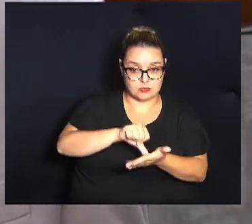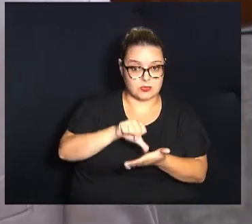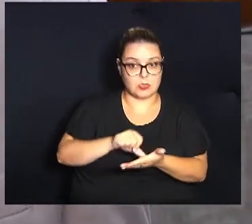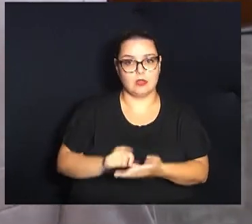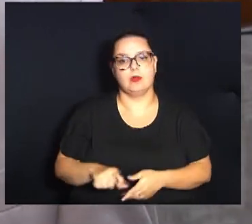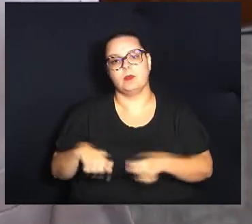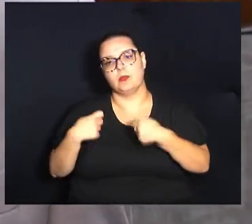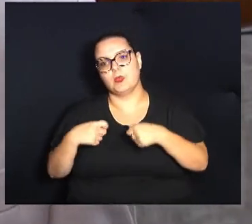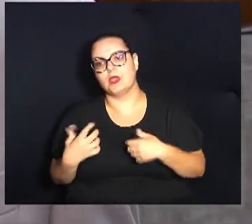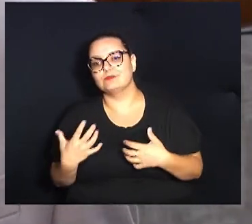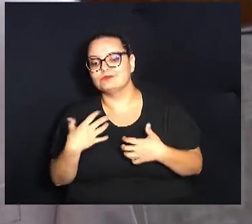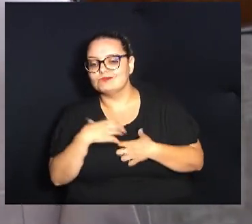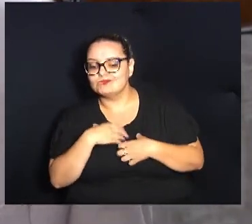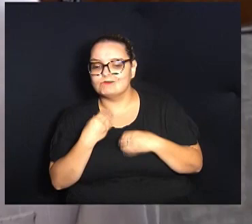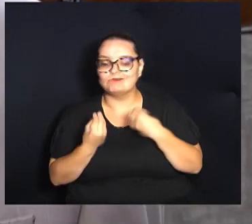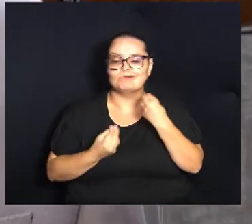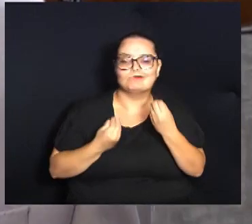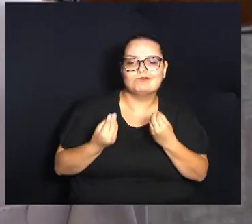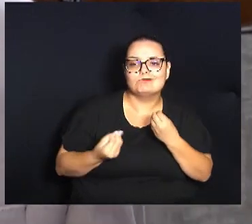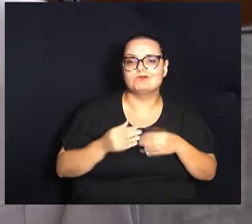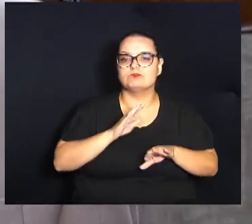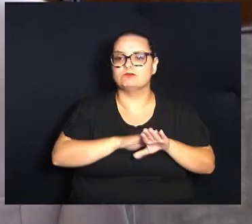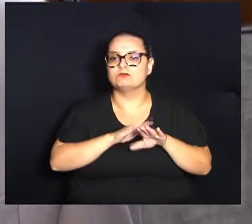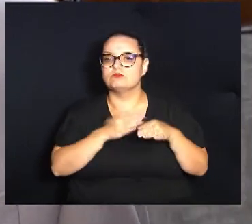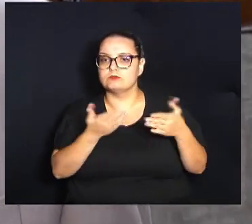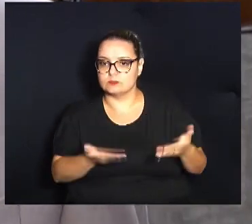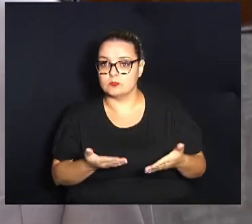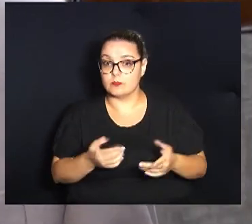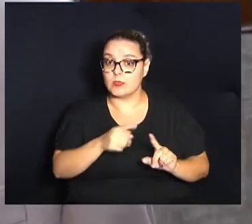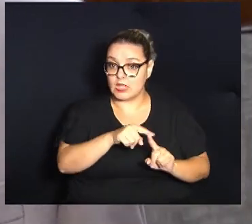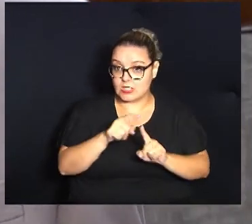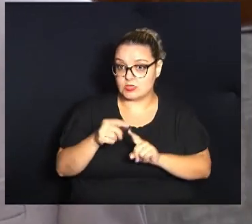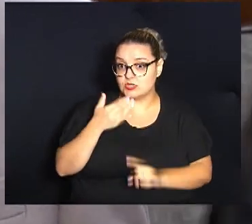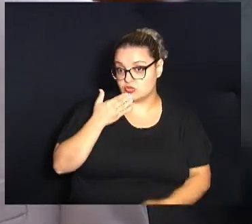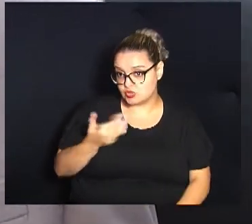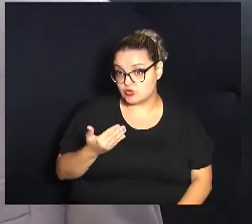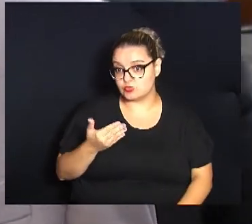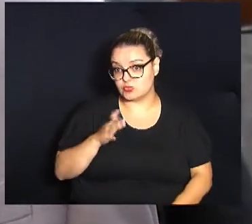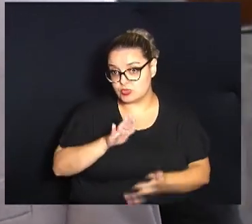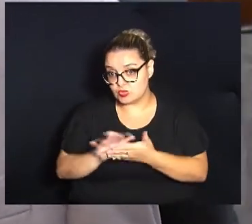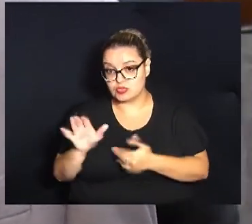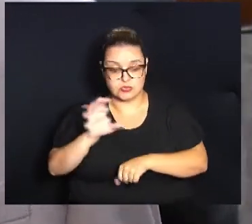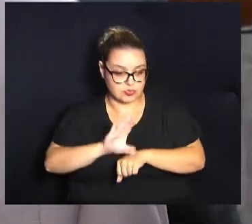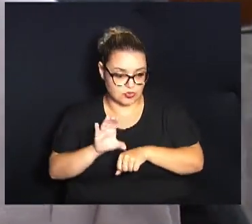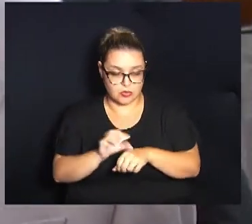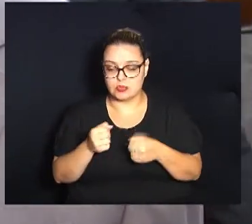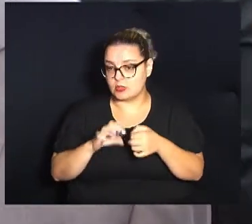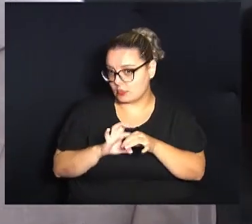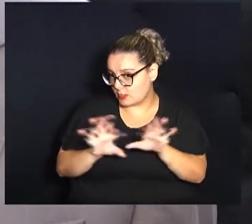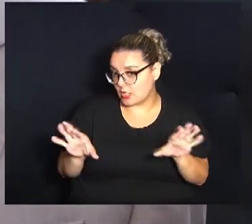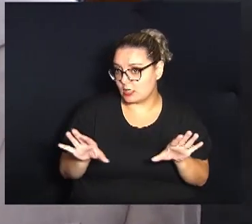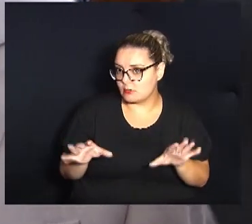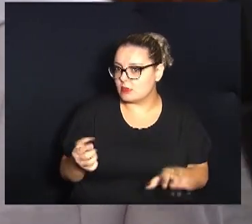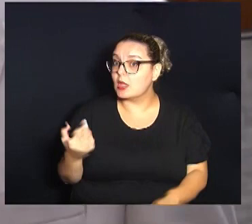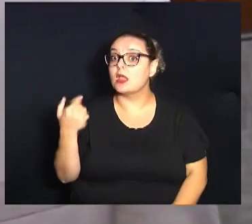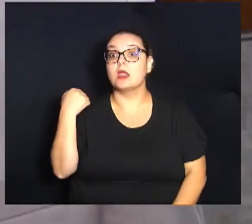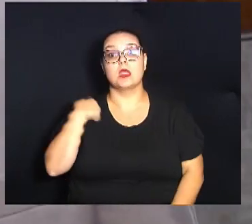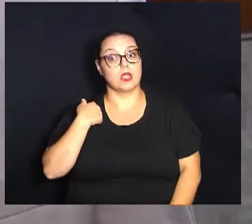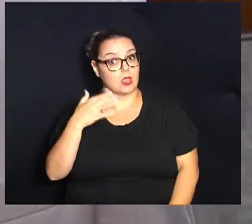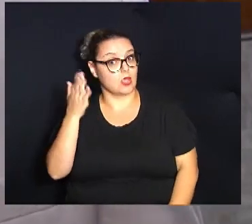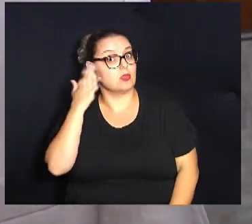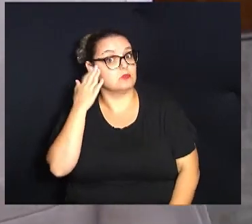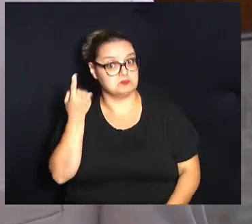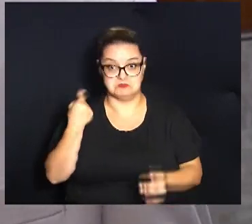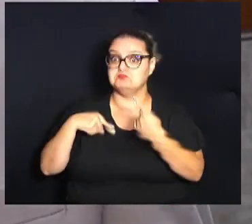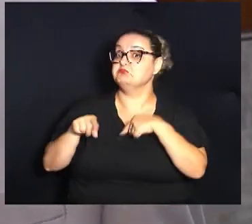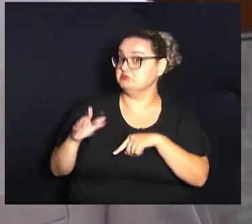que sentir como que o distrito ia reagir a esse tipo de demanda, de cursos disponíveis. E pelo que eu estou sabendo, foi um